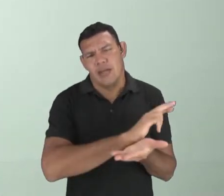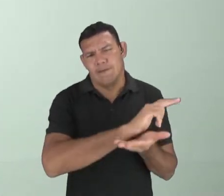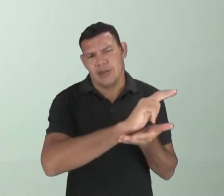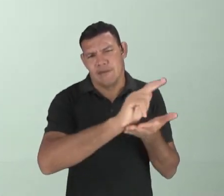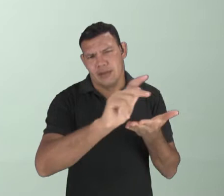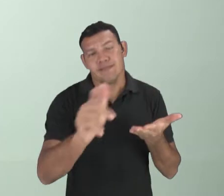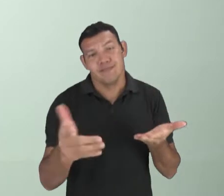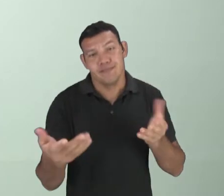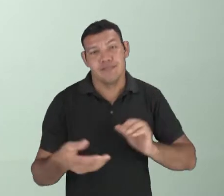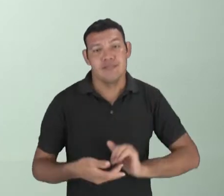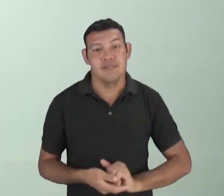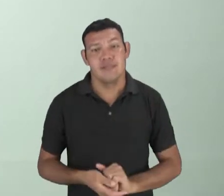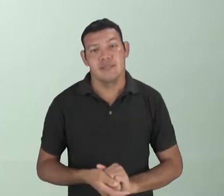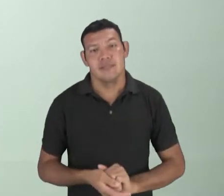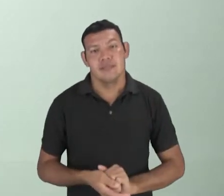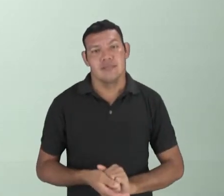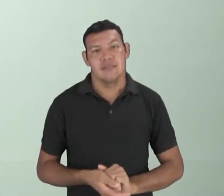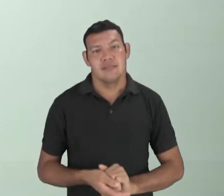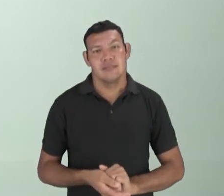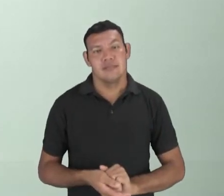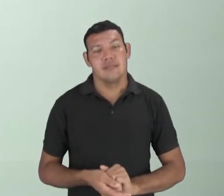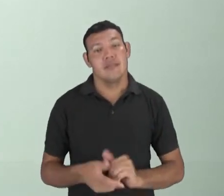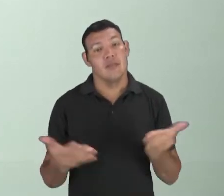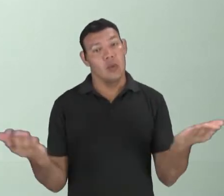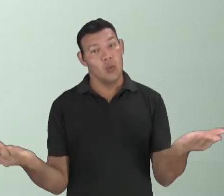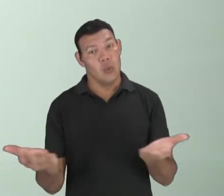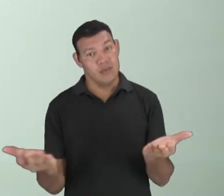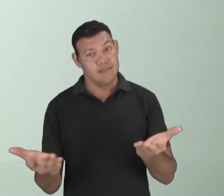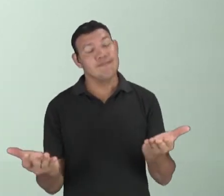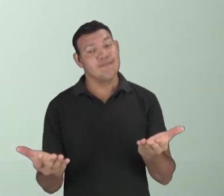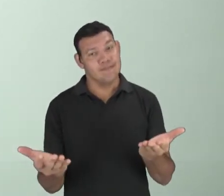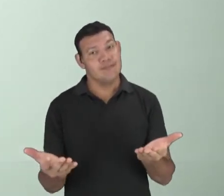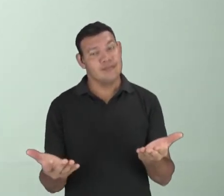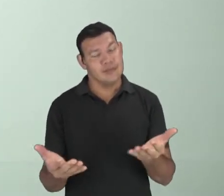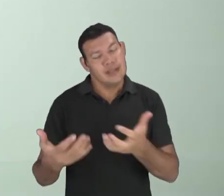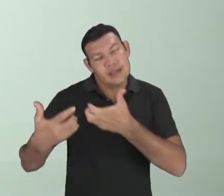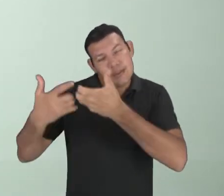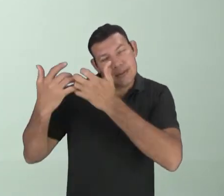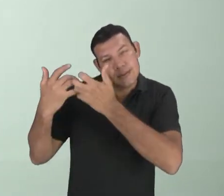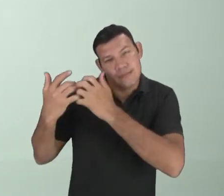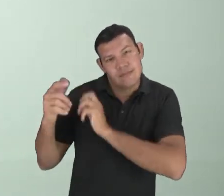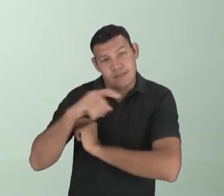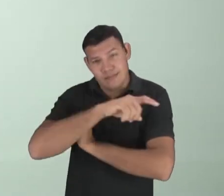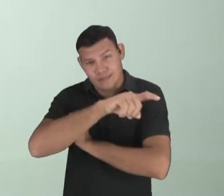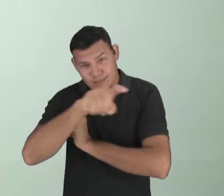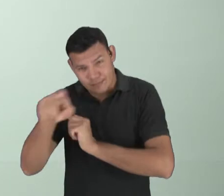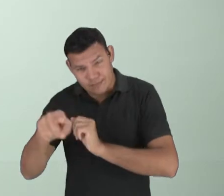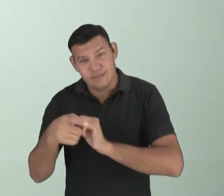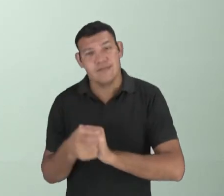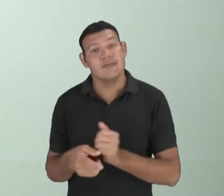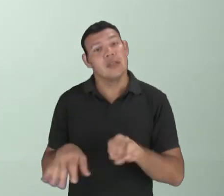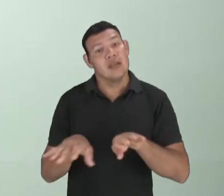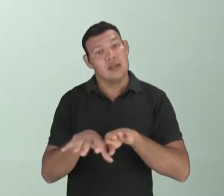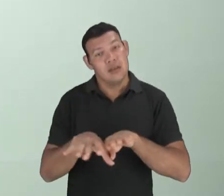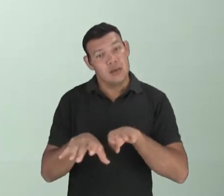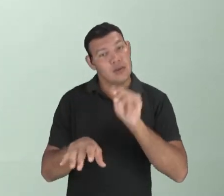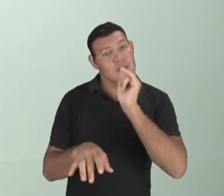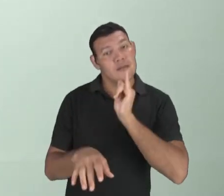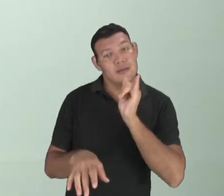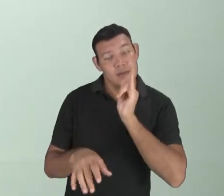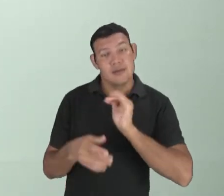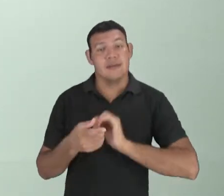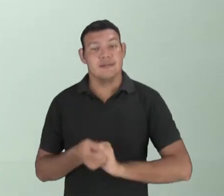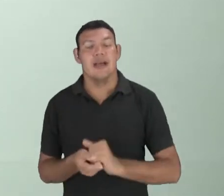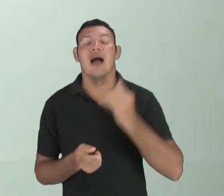por trás? Então, essa nossa aula de hoje vai trazer algumas reflexões e alguns exemplos para que a gente